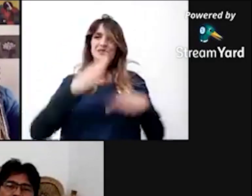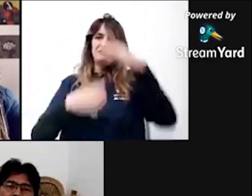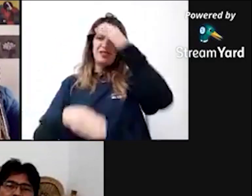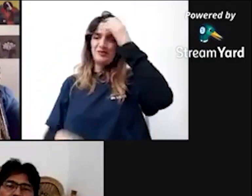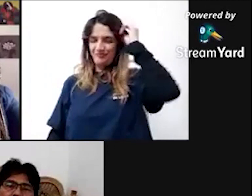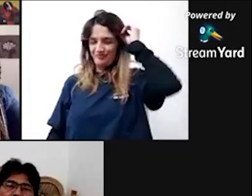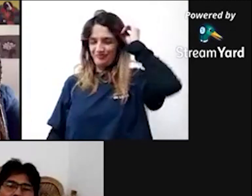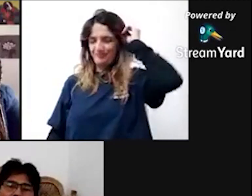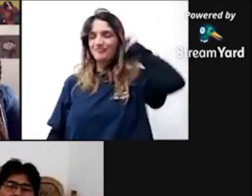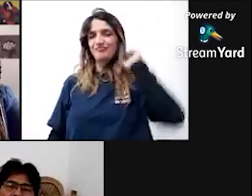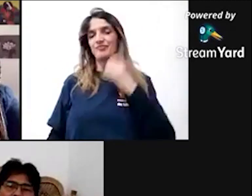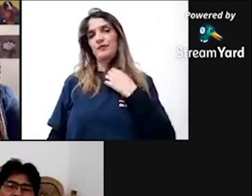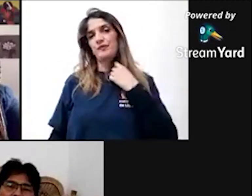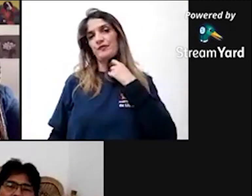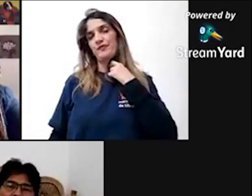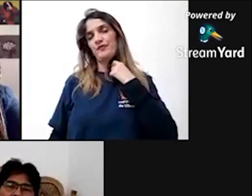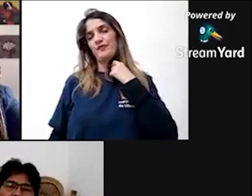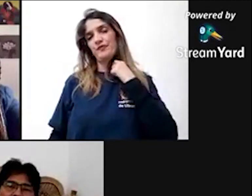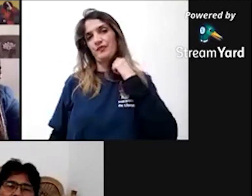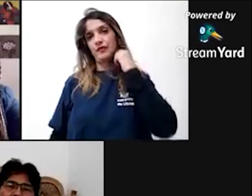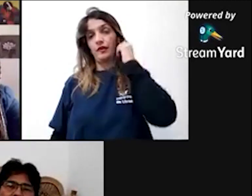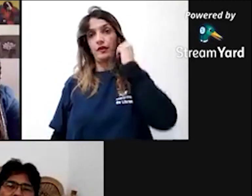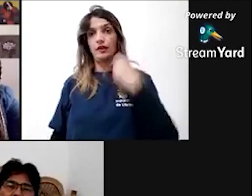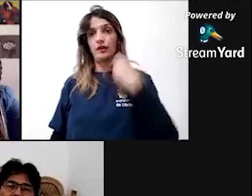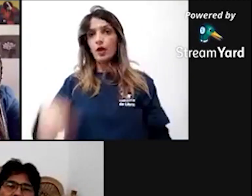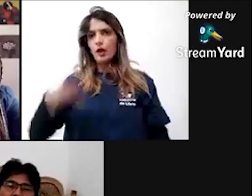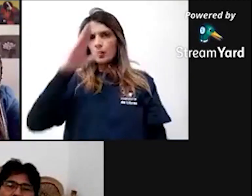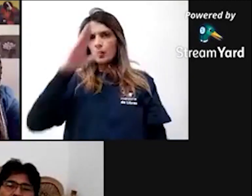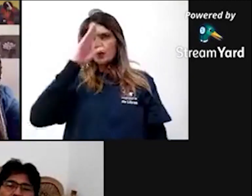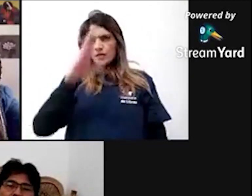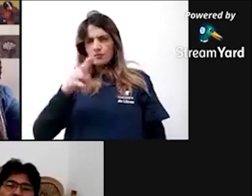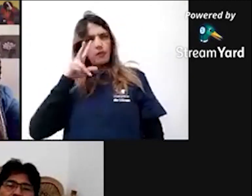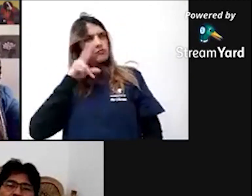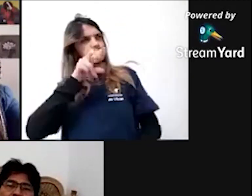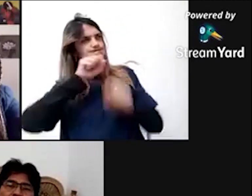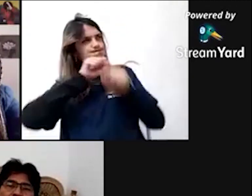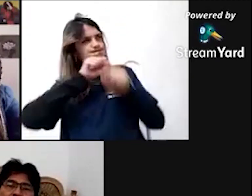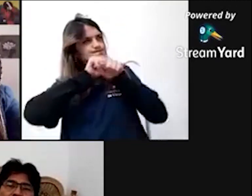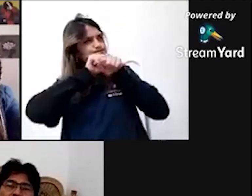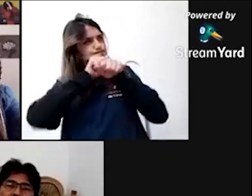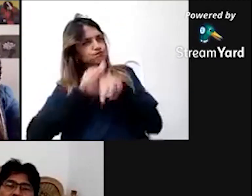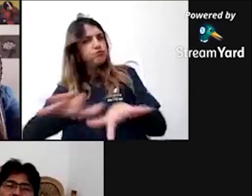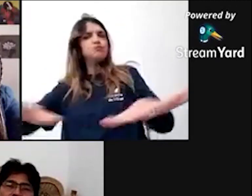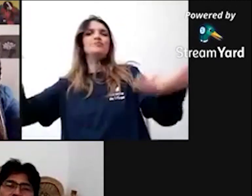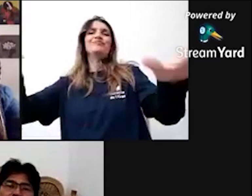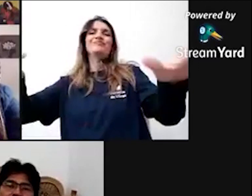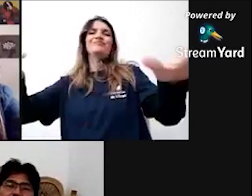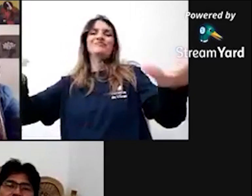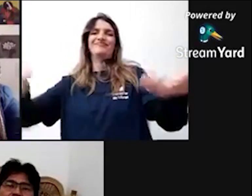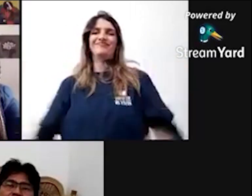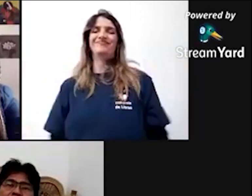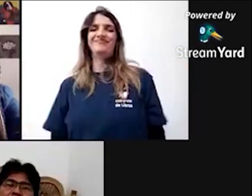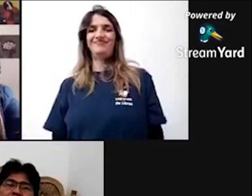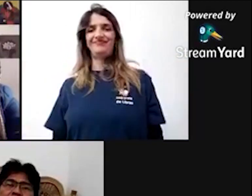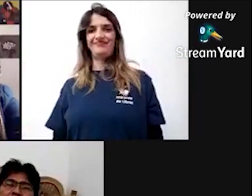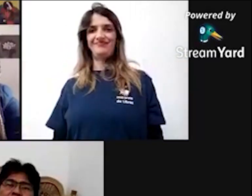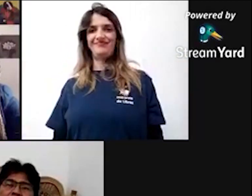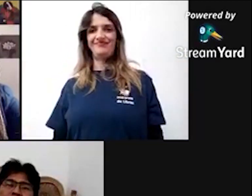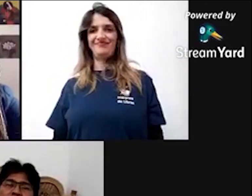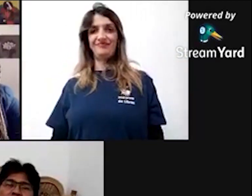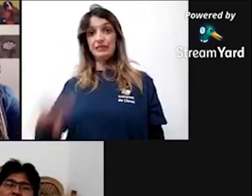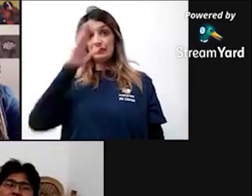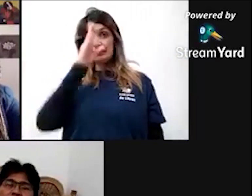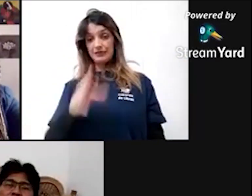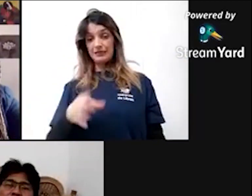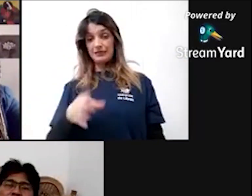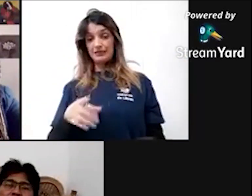é o principal instrumento de ampliação da voz. Né? Então é fundamental, e esse é o primeiro ponto que eu queria trazer